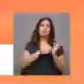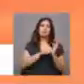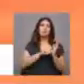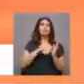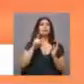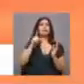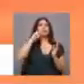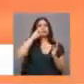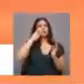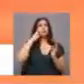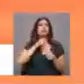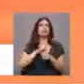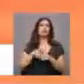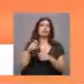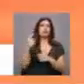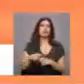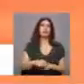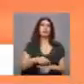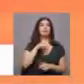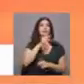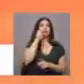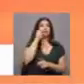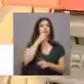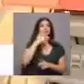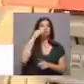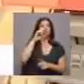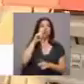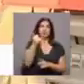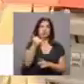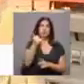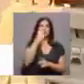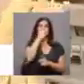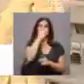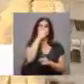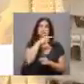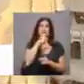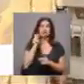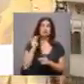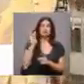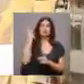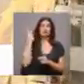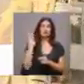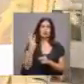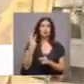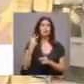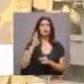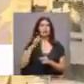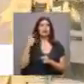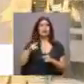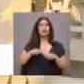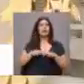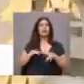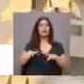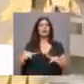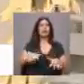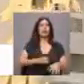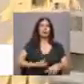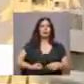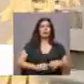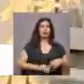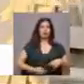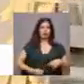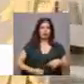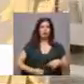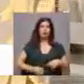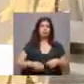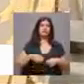de Covid. Altair tinha 62 anos, há dois que lutava contra um cancro nos intestinos. Fez três